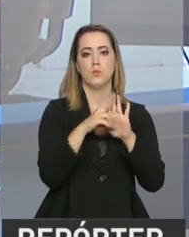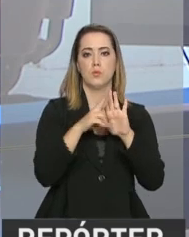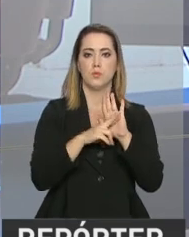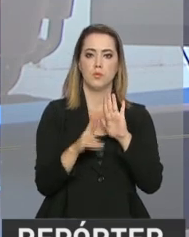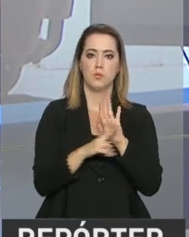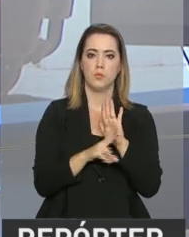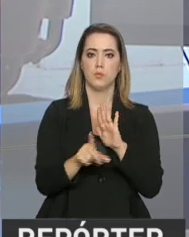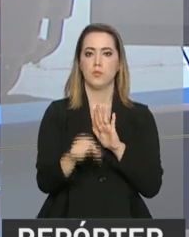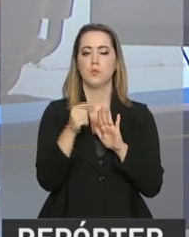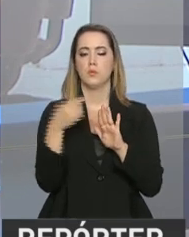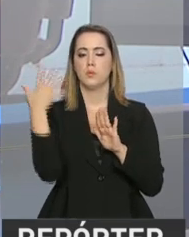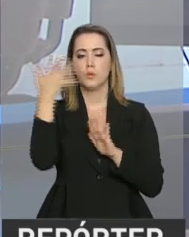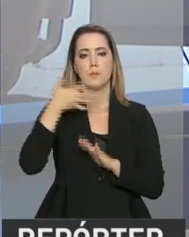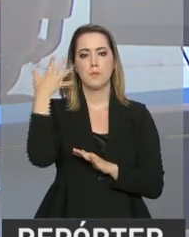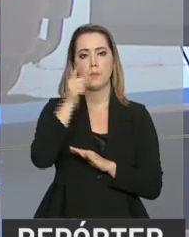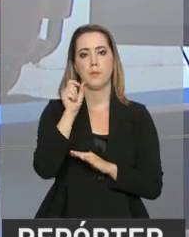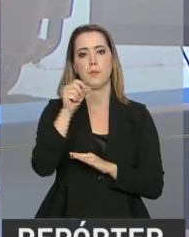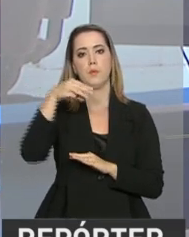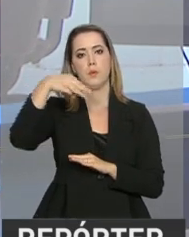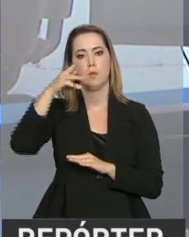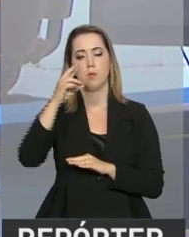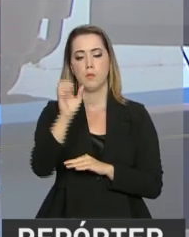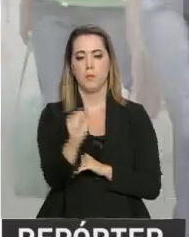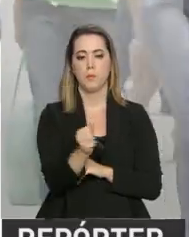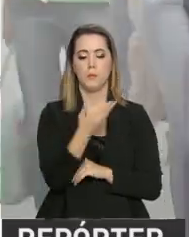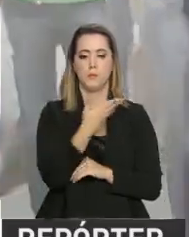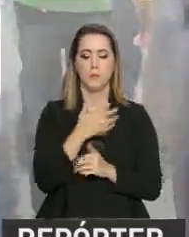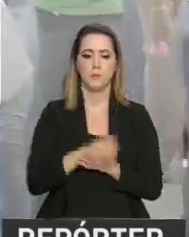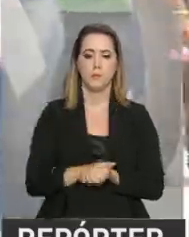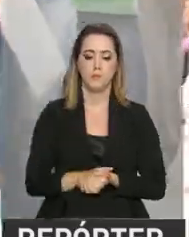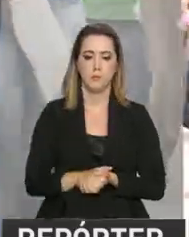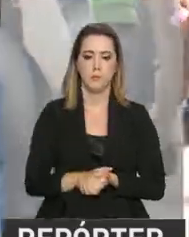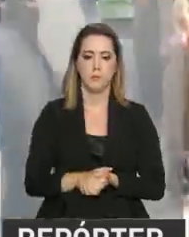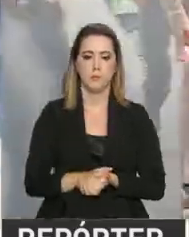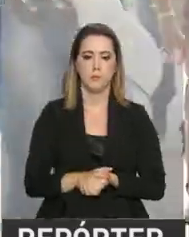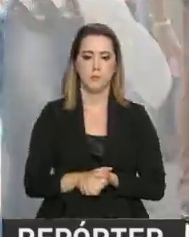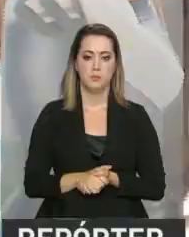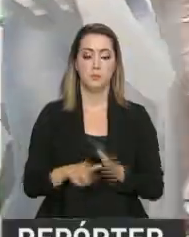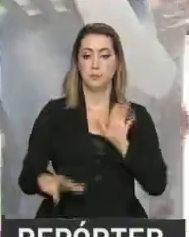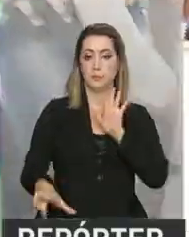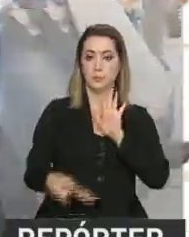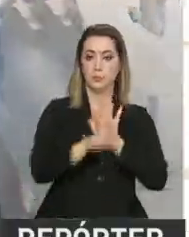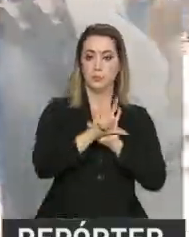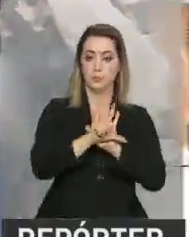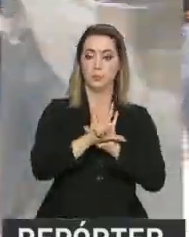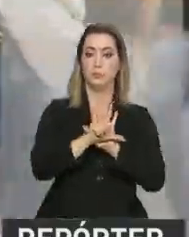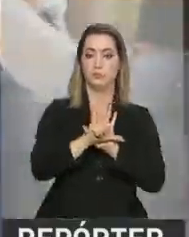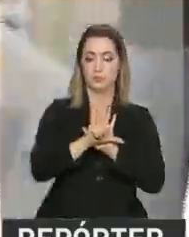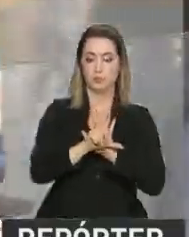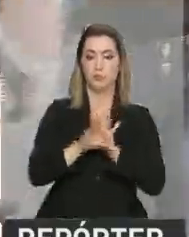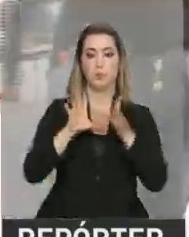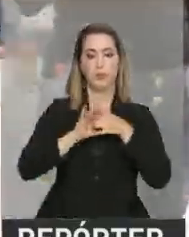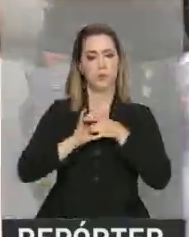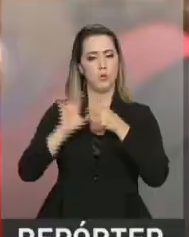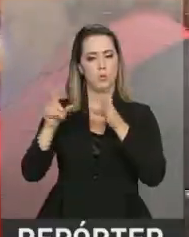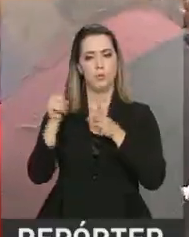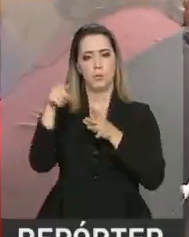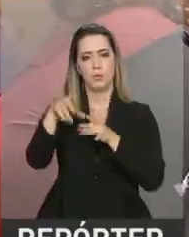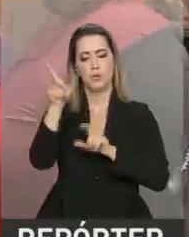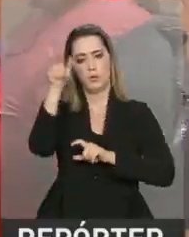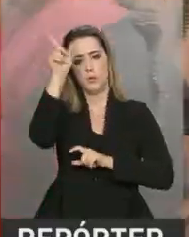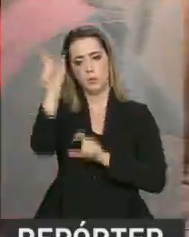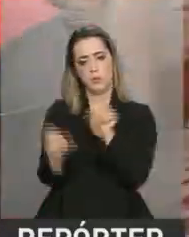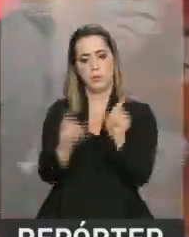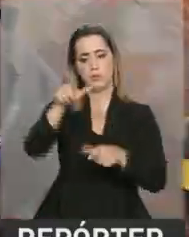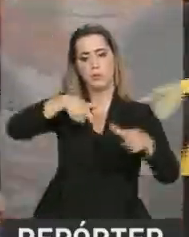regras quem conta pra gente é repórter mara kenup ai é autoriza o trabalhador a usar recursos do